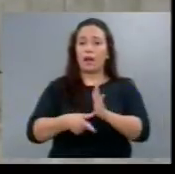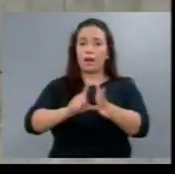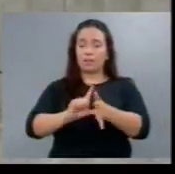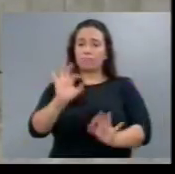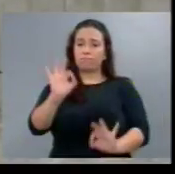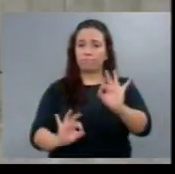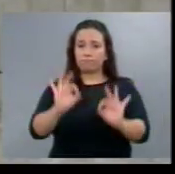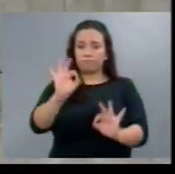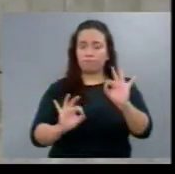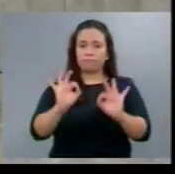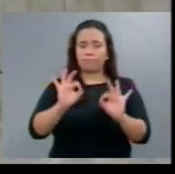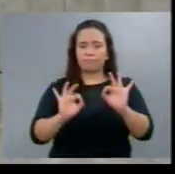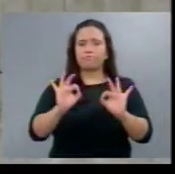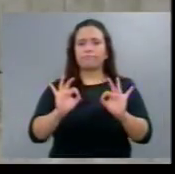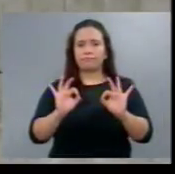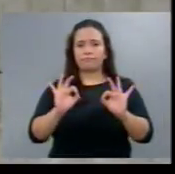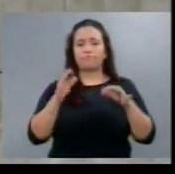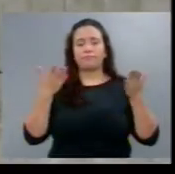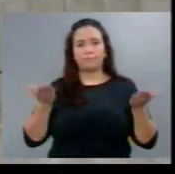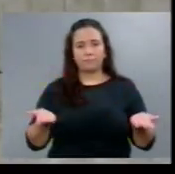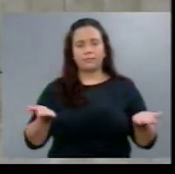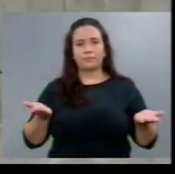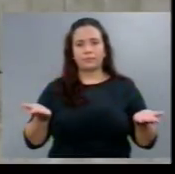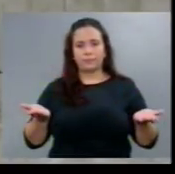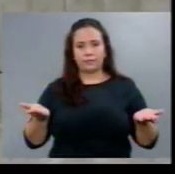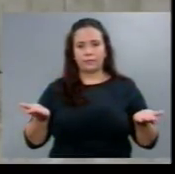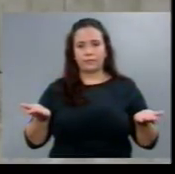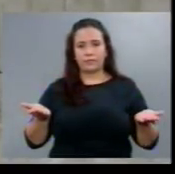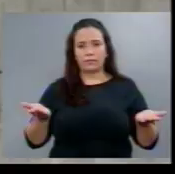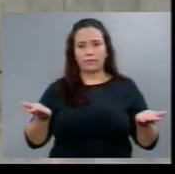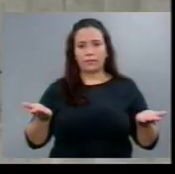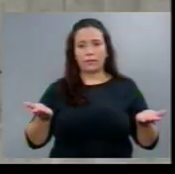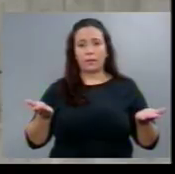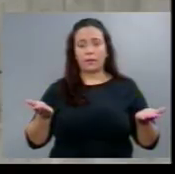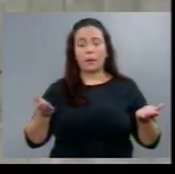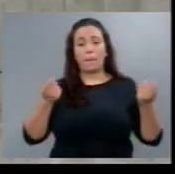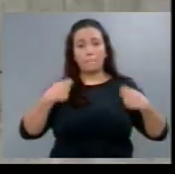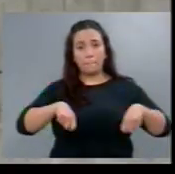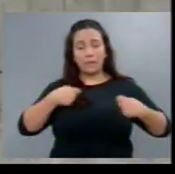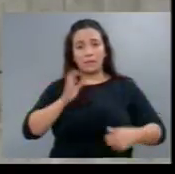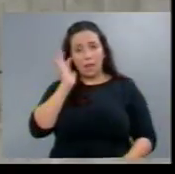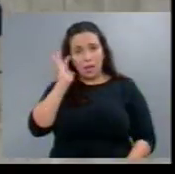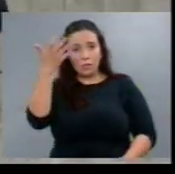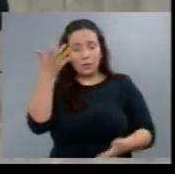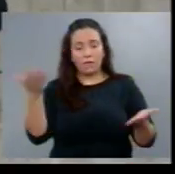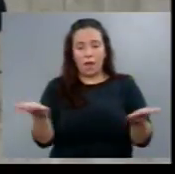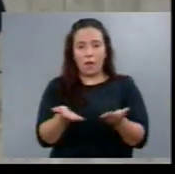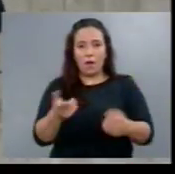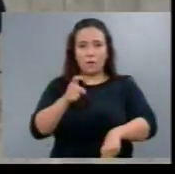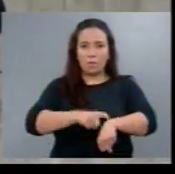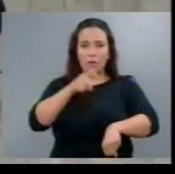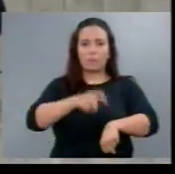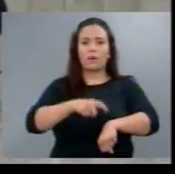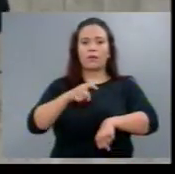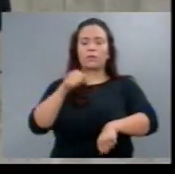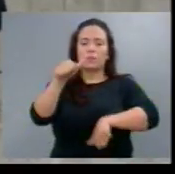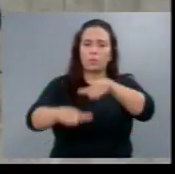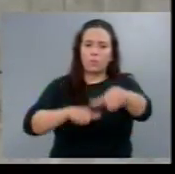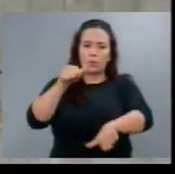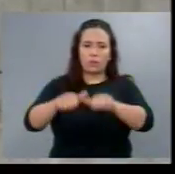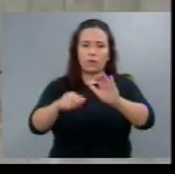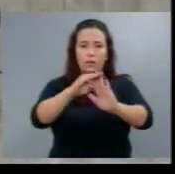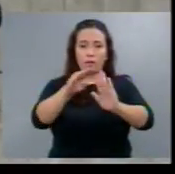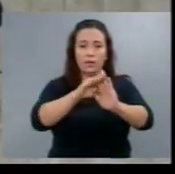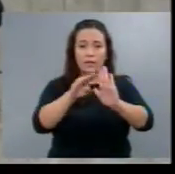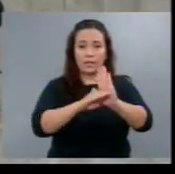Estou fazendo uma analogia que o Lucílio bem entende. Ou opera ou ele morre. Ou se faz essa reforma, ou o